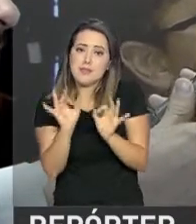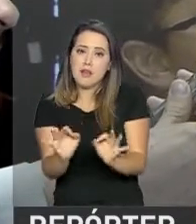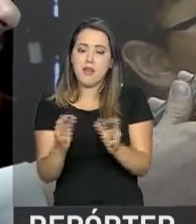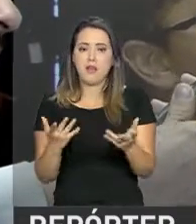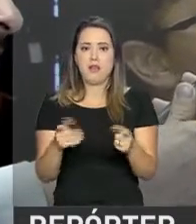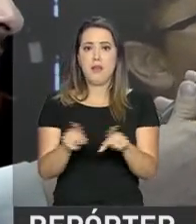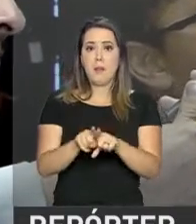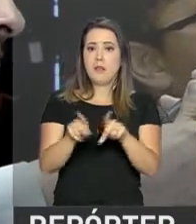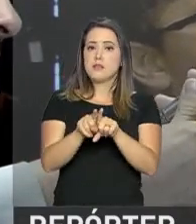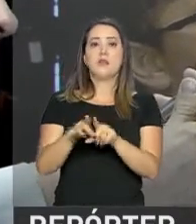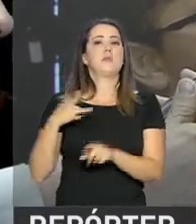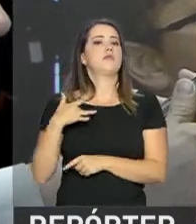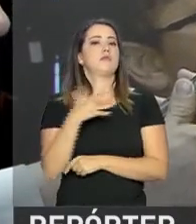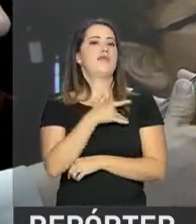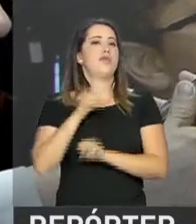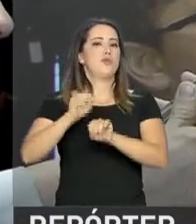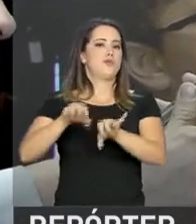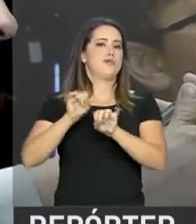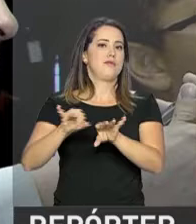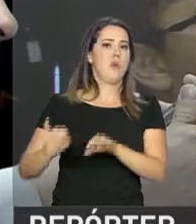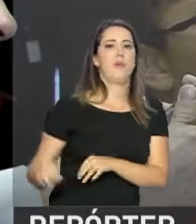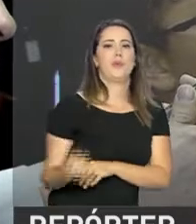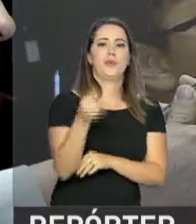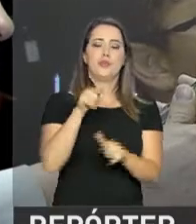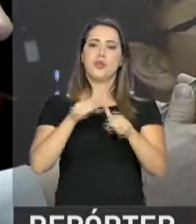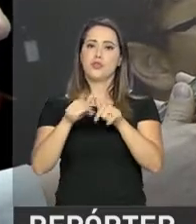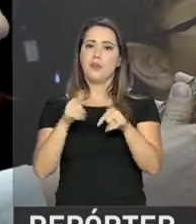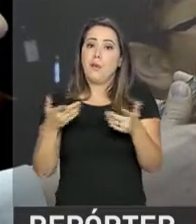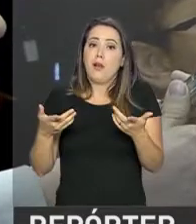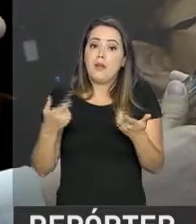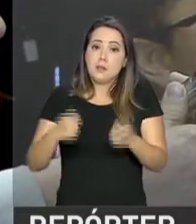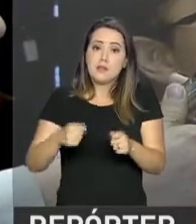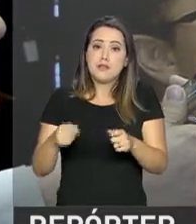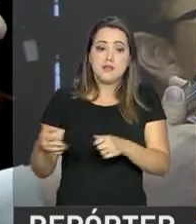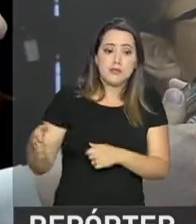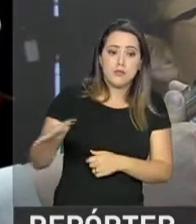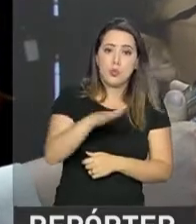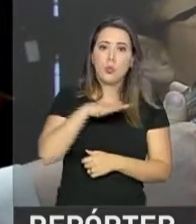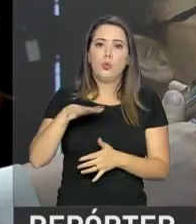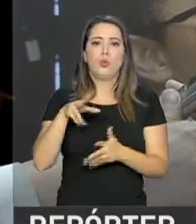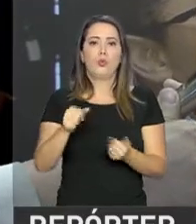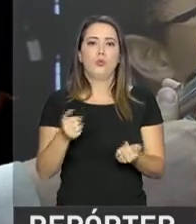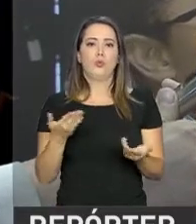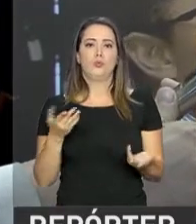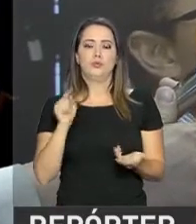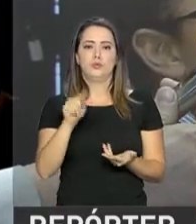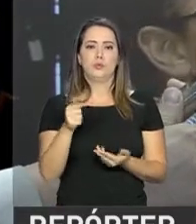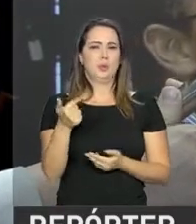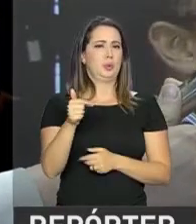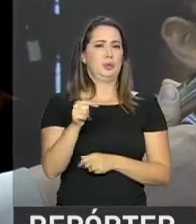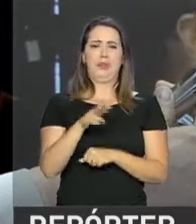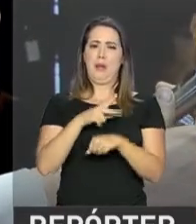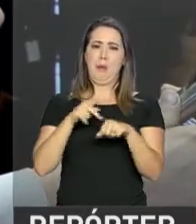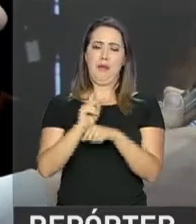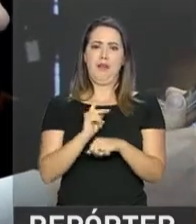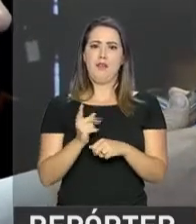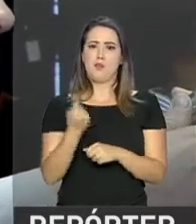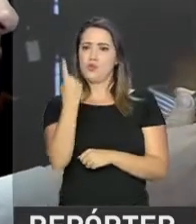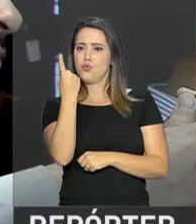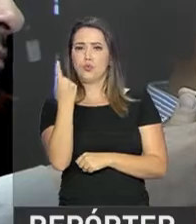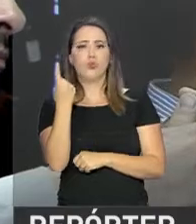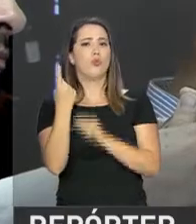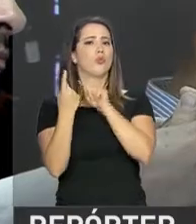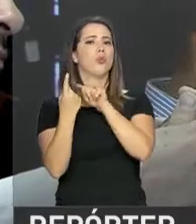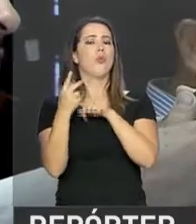é educação, é crescimento econômico, geração de oportunidade de trabalho. Nenhum país resolveu o problema das